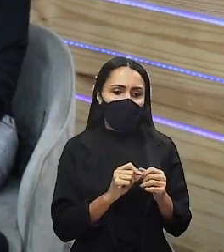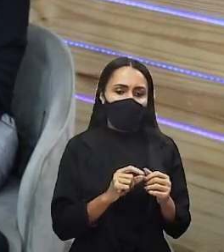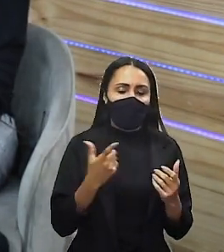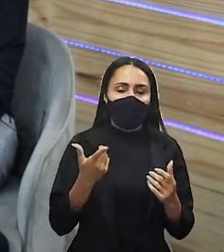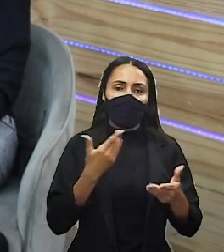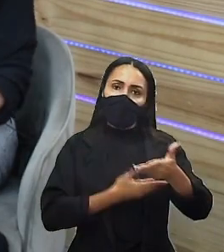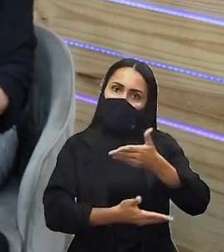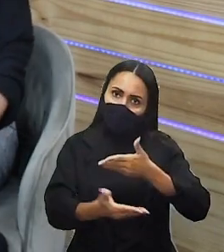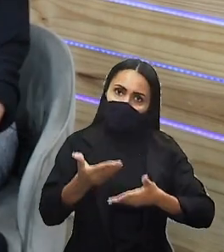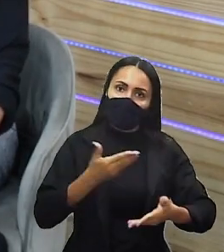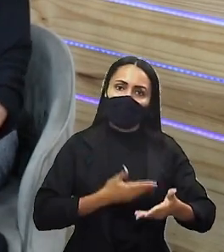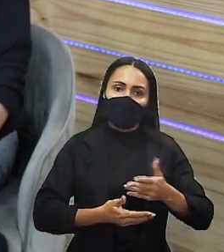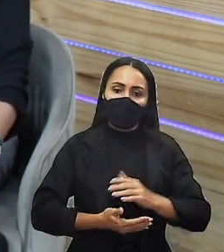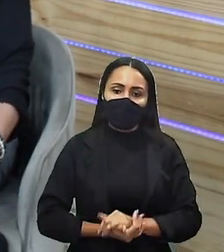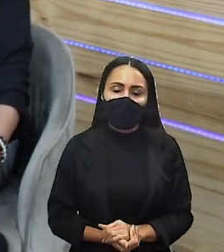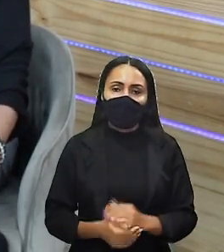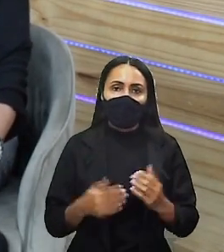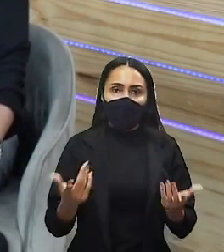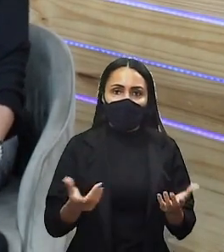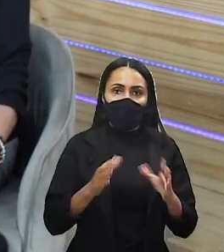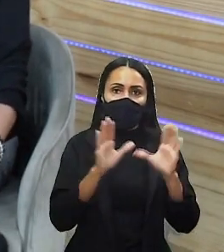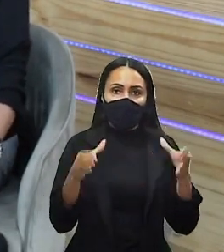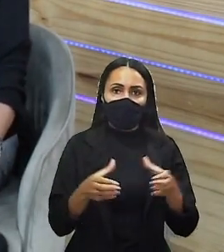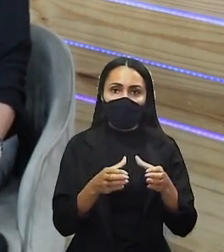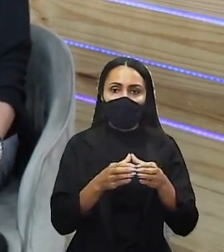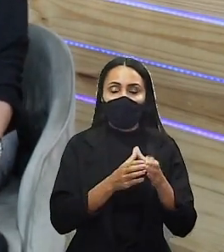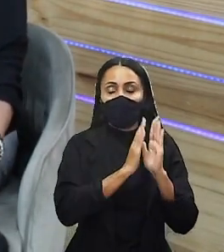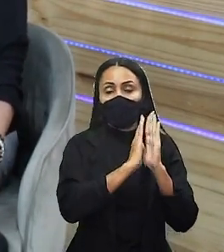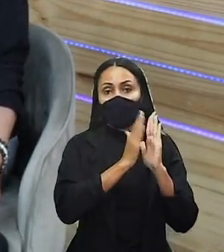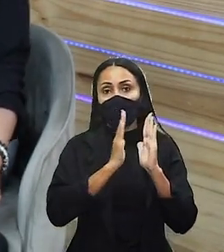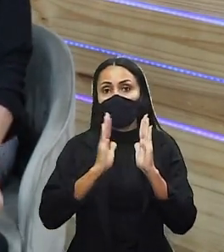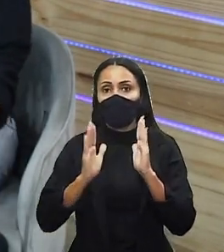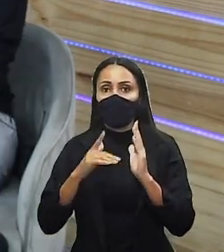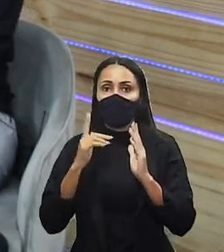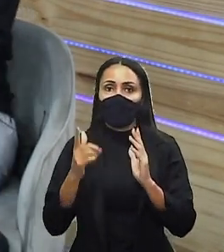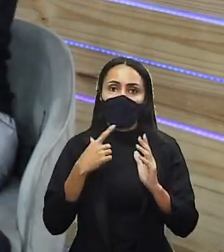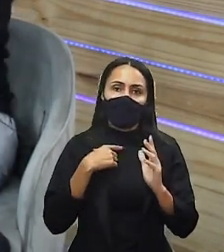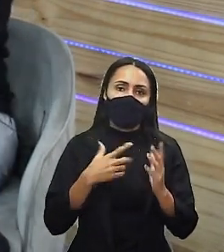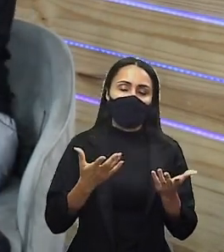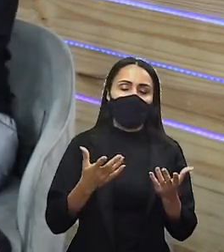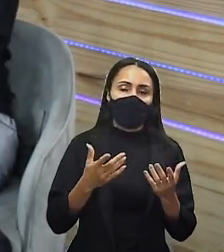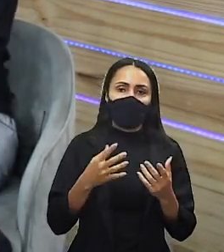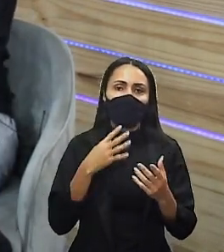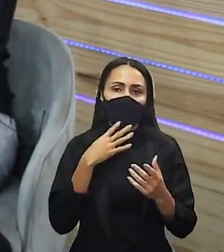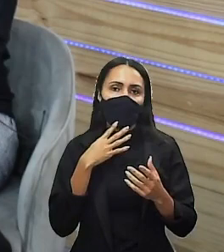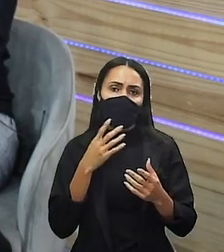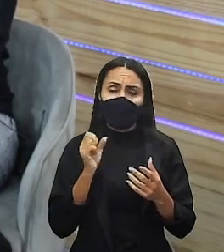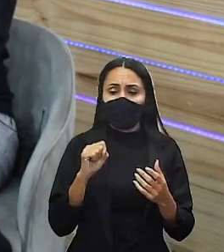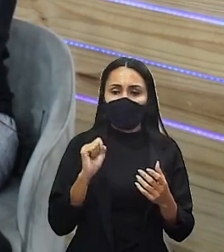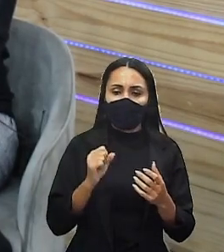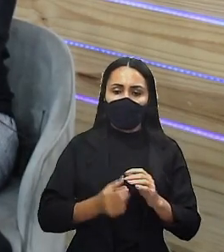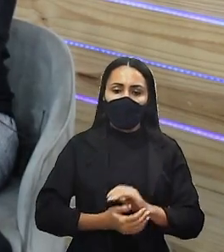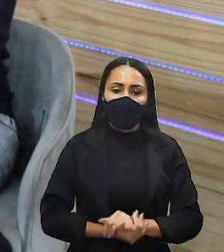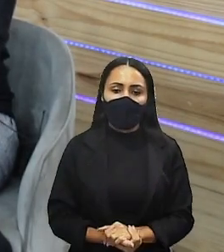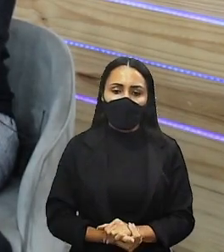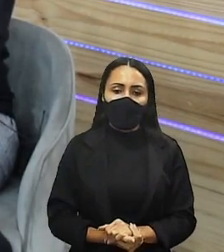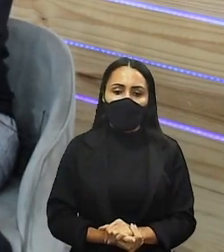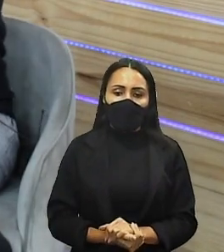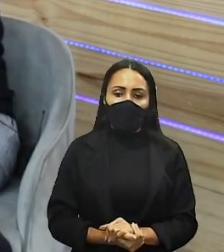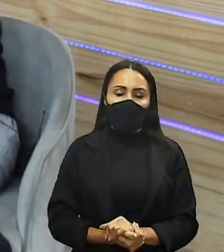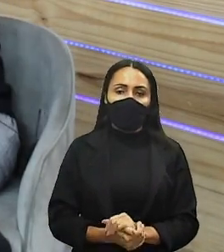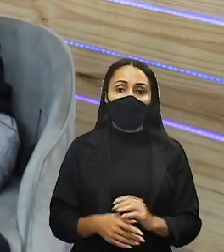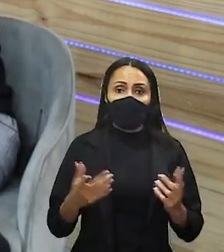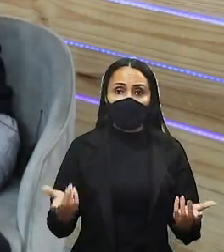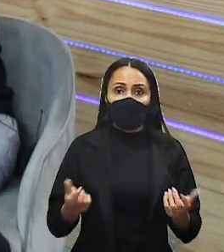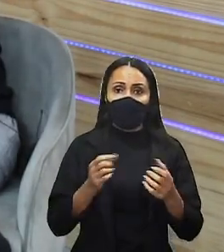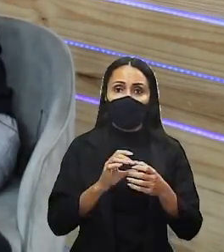troca. A comunidade de bibliotecários, geralmente, a gente se conhece bastante. Geralmente. Sim, verdade. E aí a gente partilha o